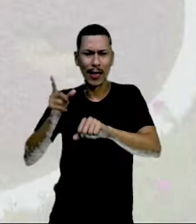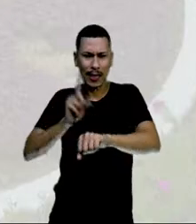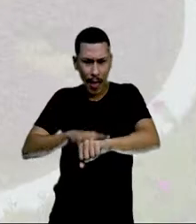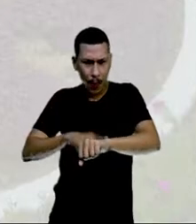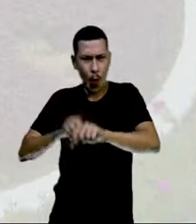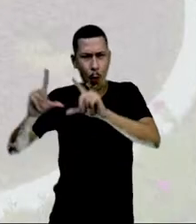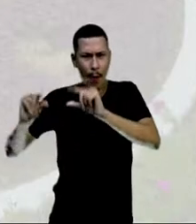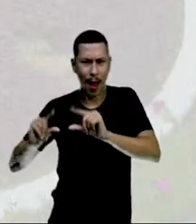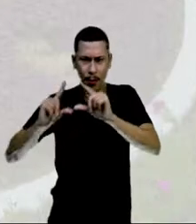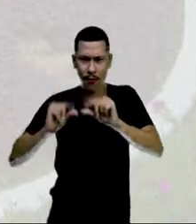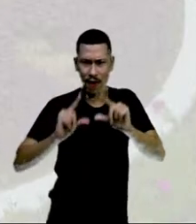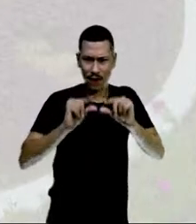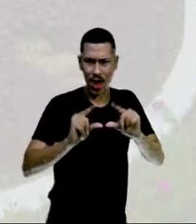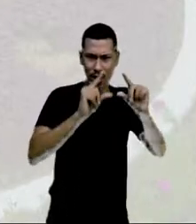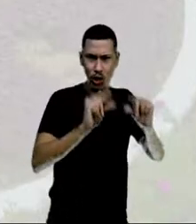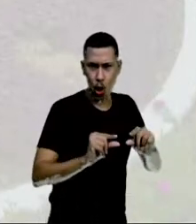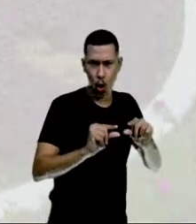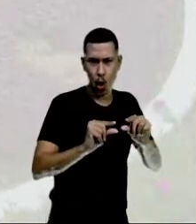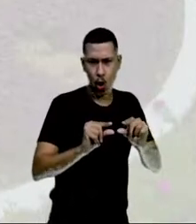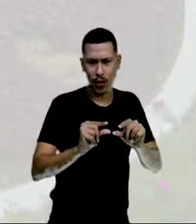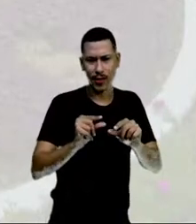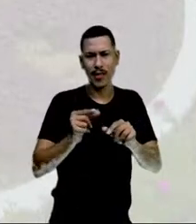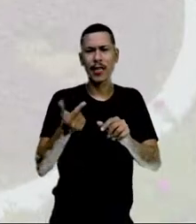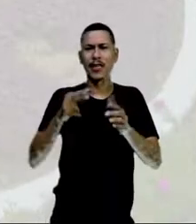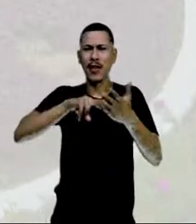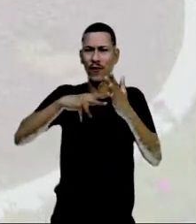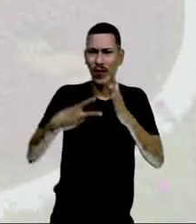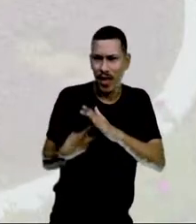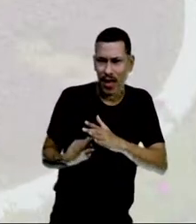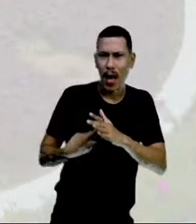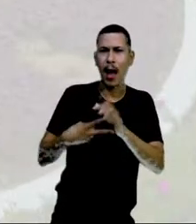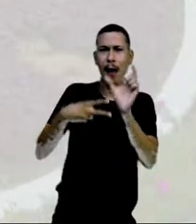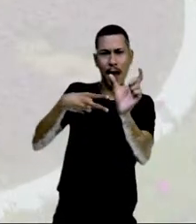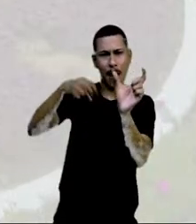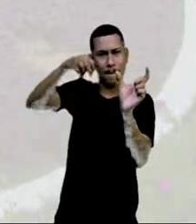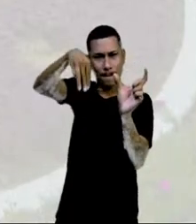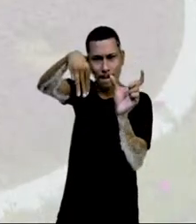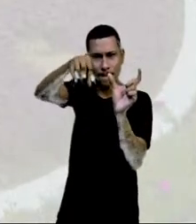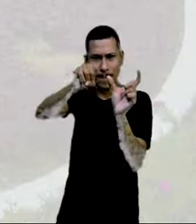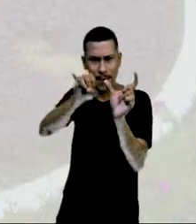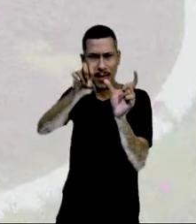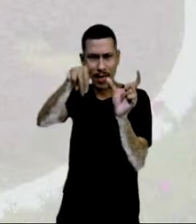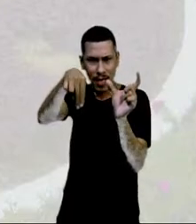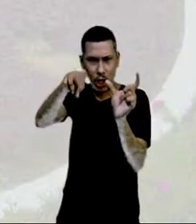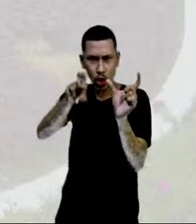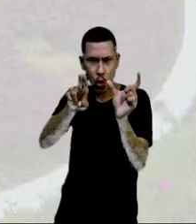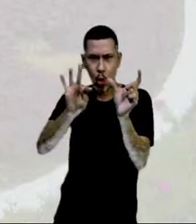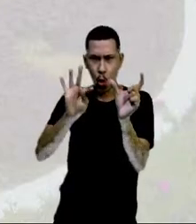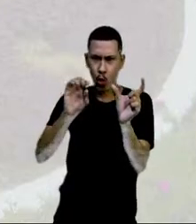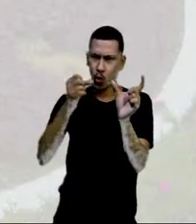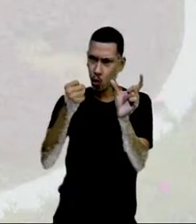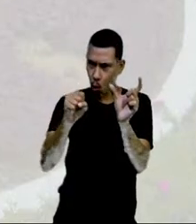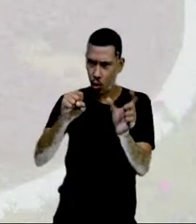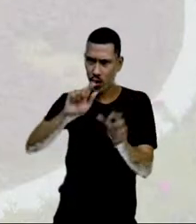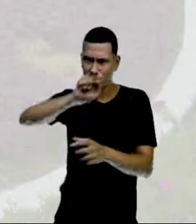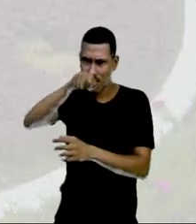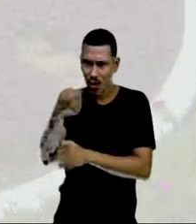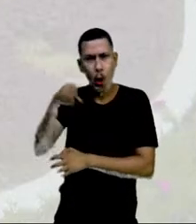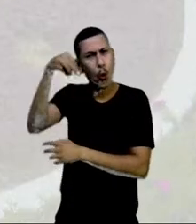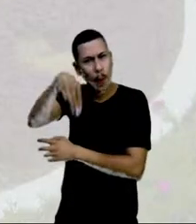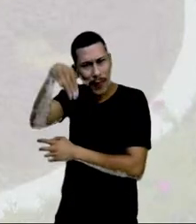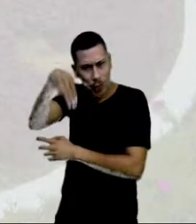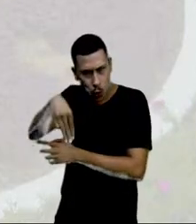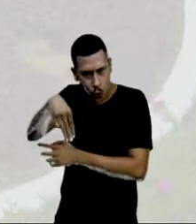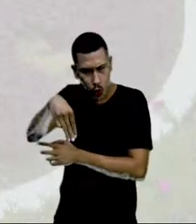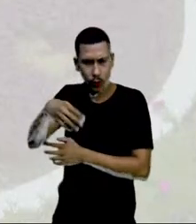que estão marcados aqui dentro, que são os minutos. Então, ao mesmo tempo que se mede 12 horas, a gente também está medindo